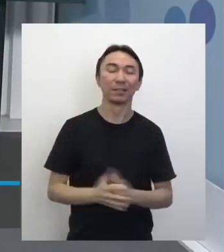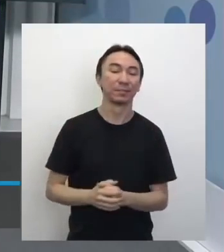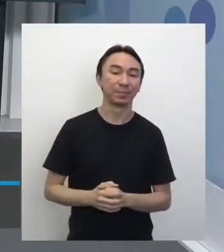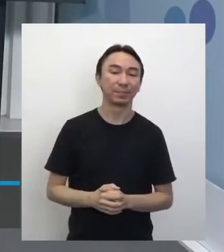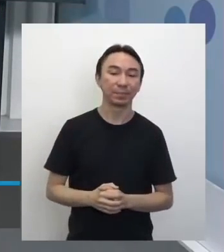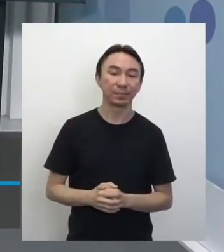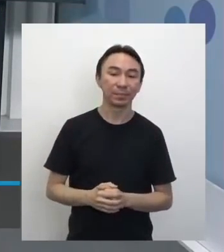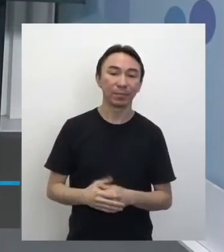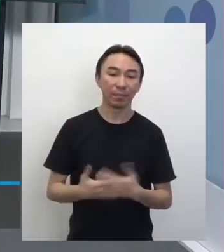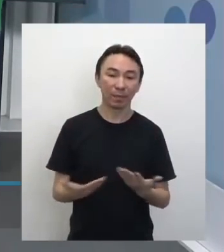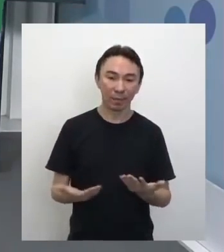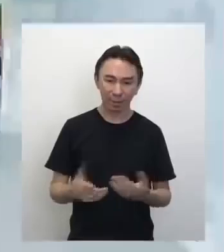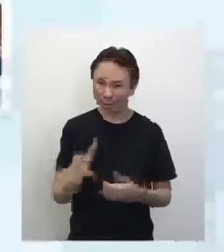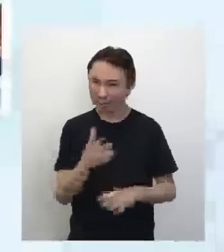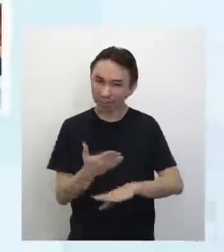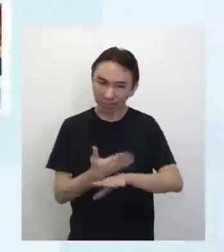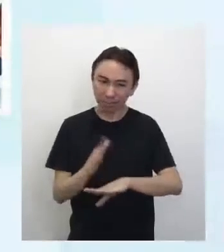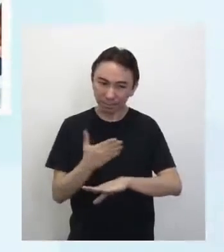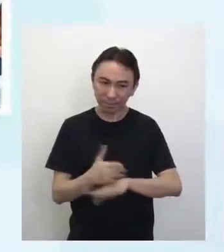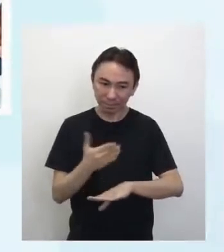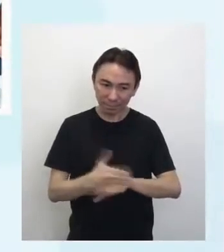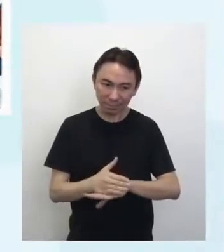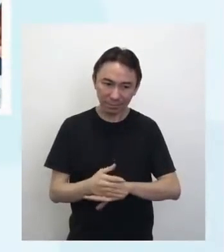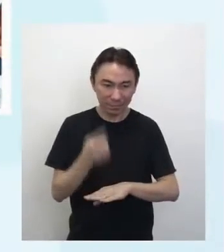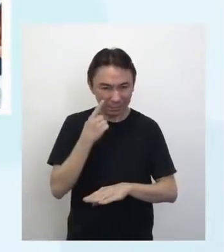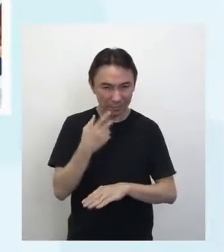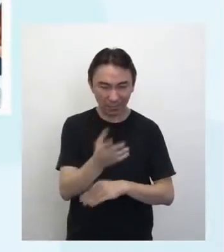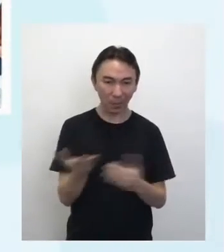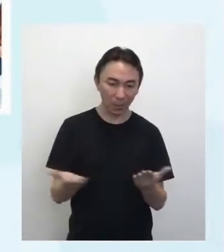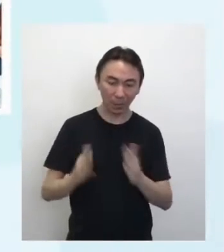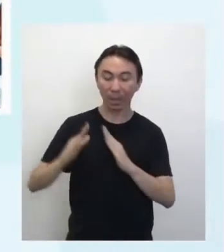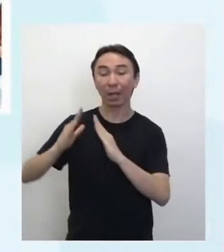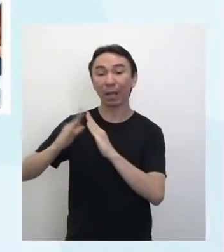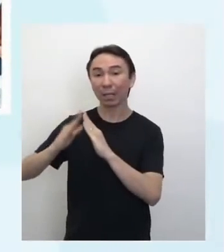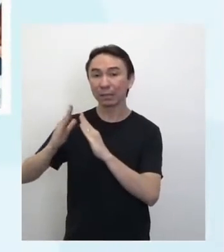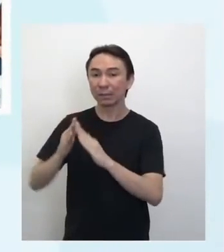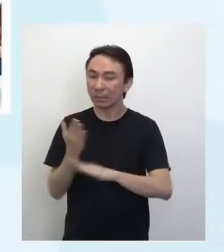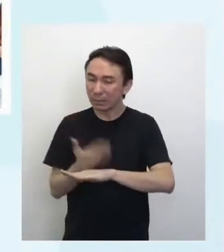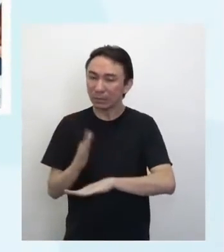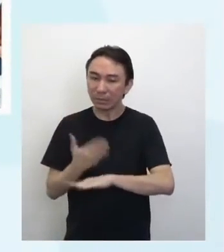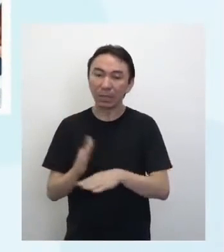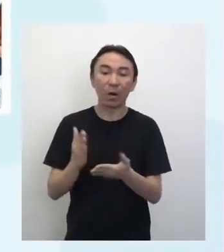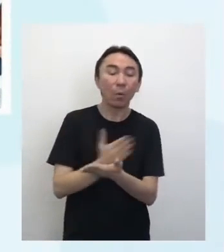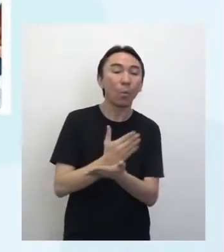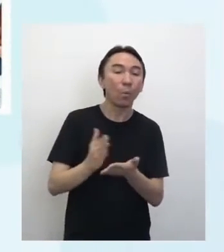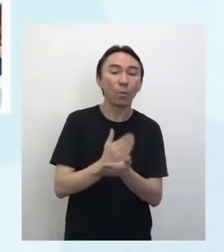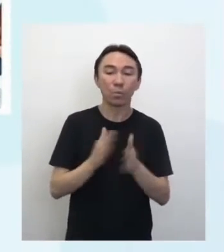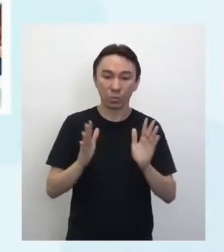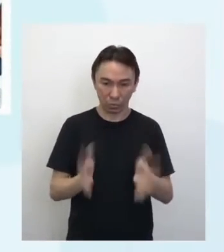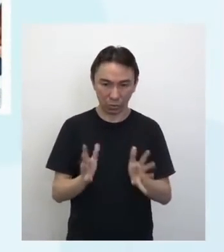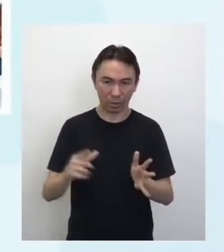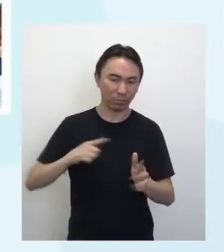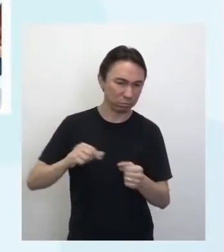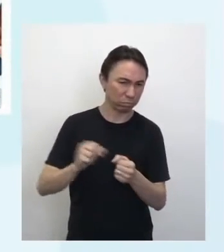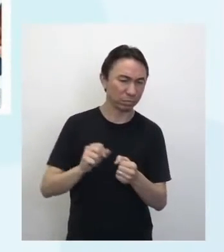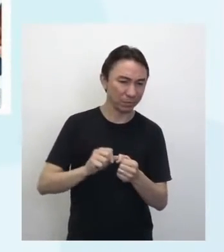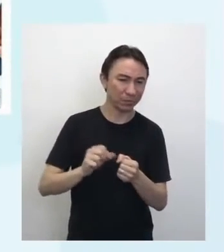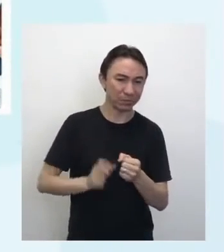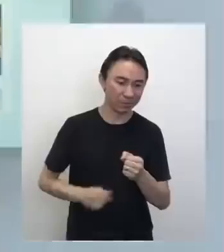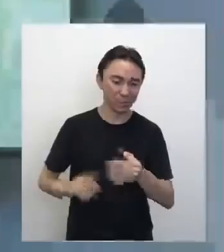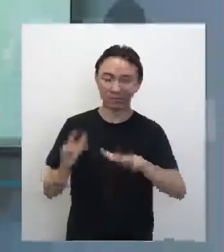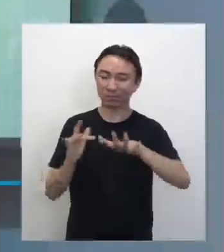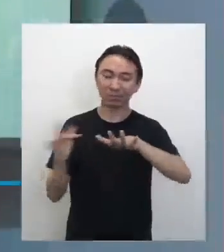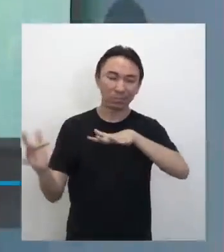Então a gente tem seguir bom praticar então assim eu vou deixar você seleção de casa alguns de vocês já fizeram até Já mandaram para a gente ir lá nas redes sociais